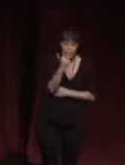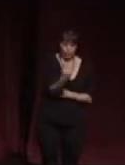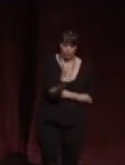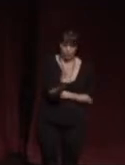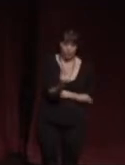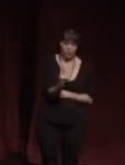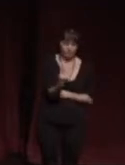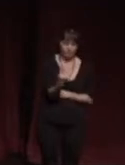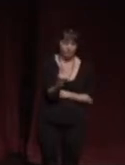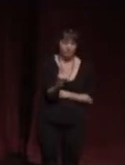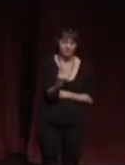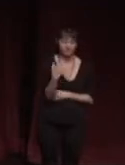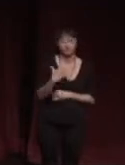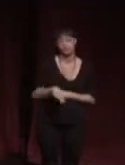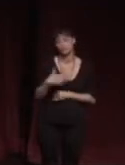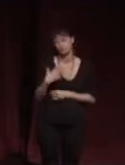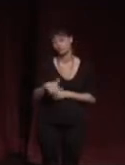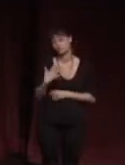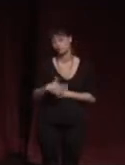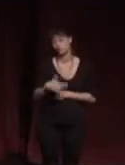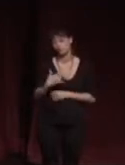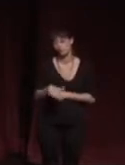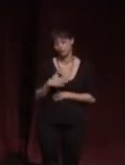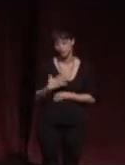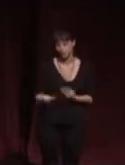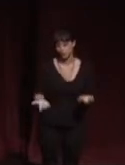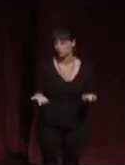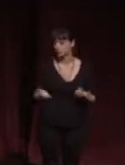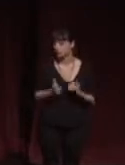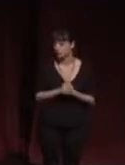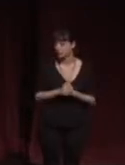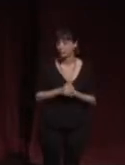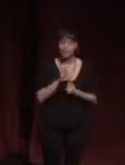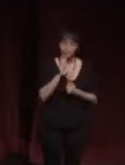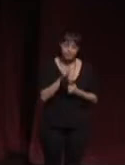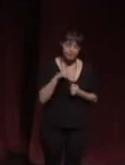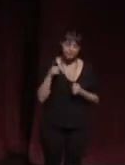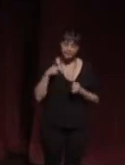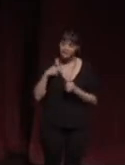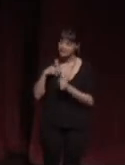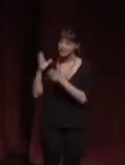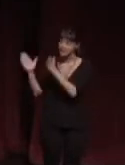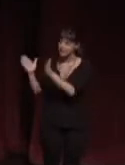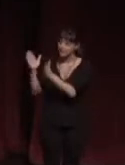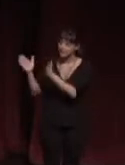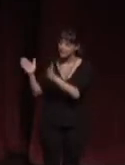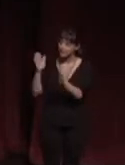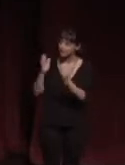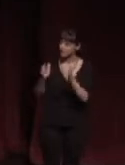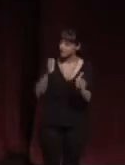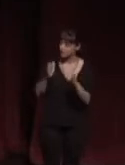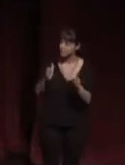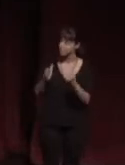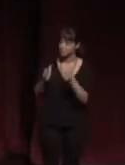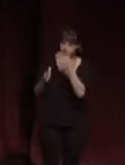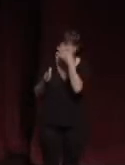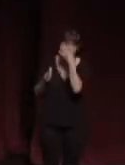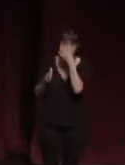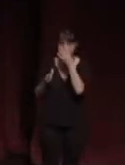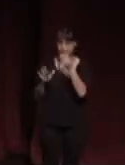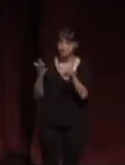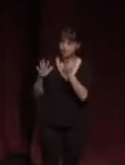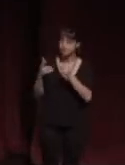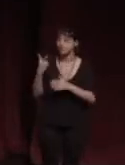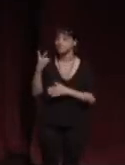2. Isso é terrível. Mas a gente, como tem etapas de seleção, a gente consegue que um número de